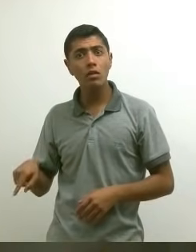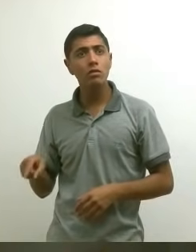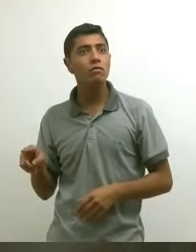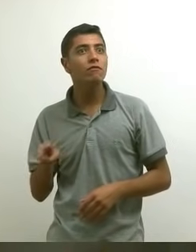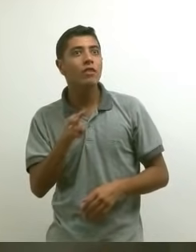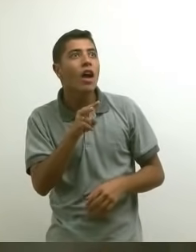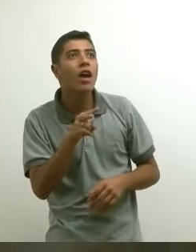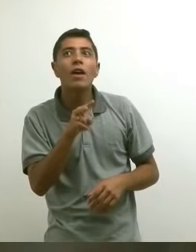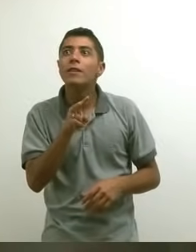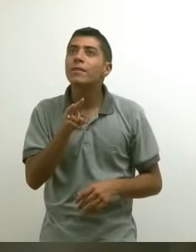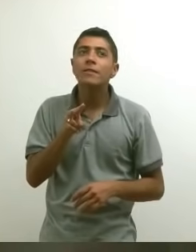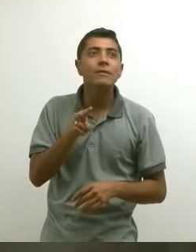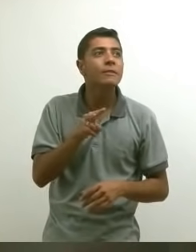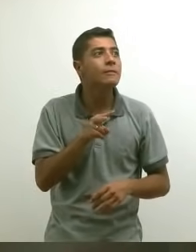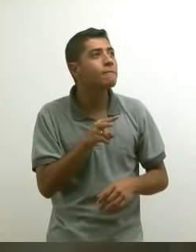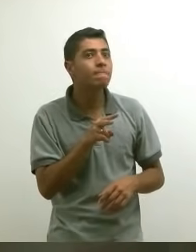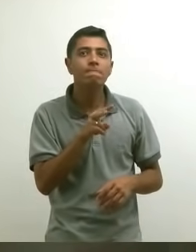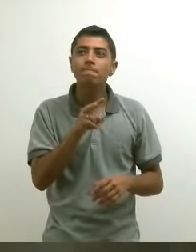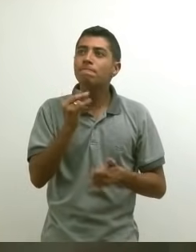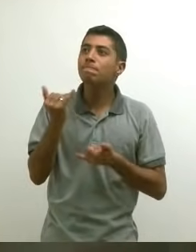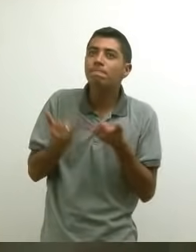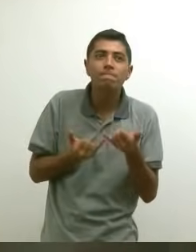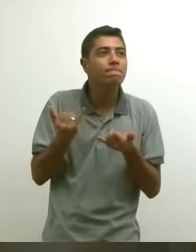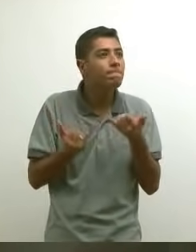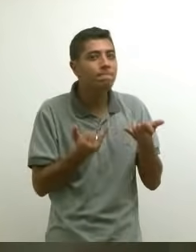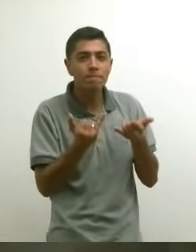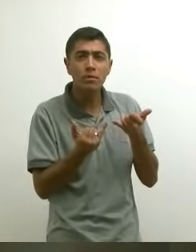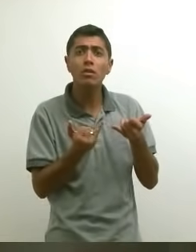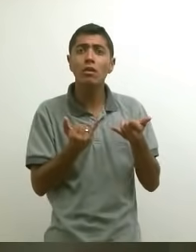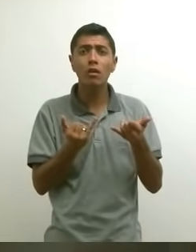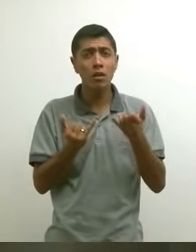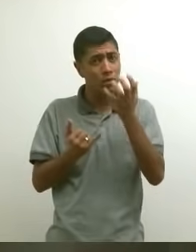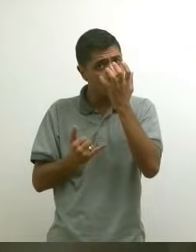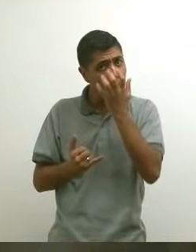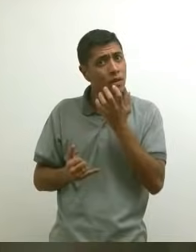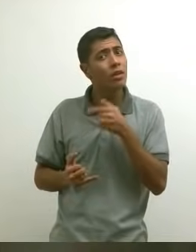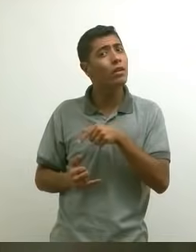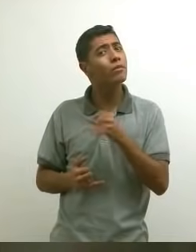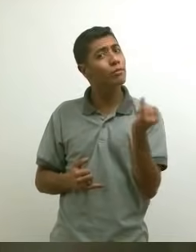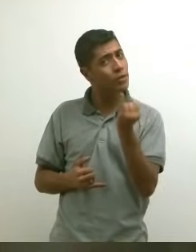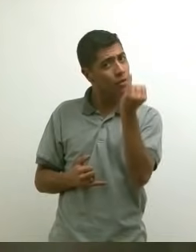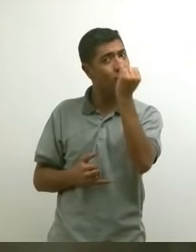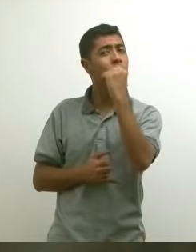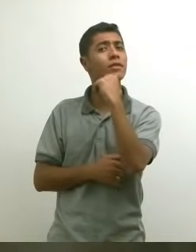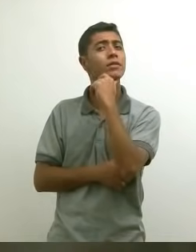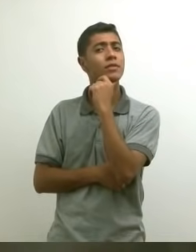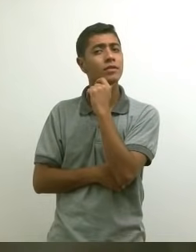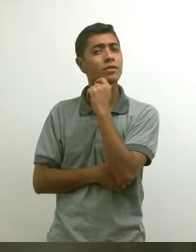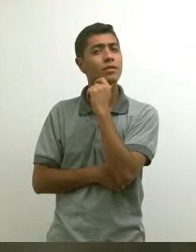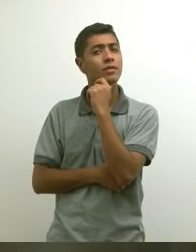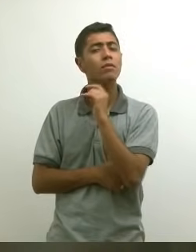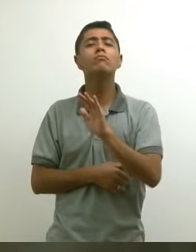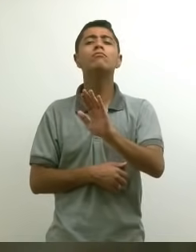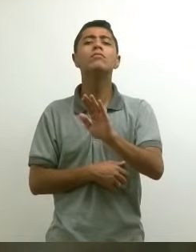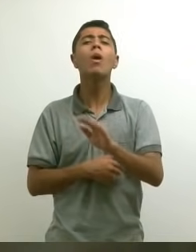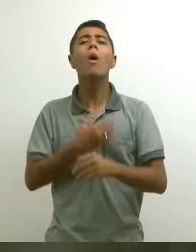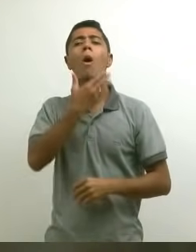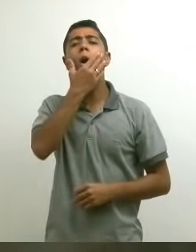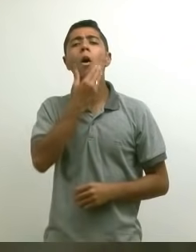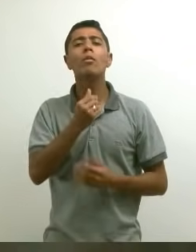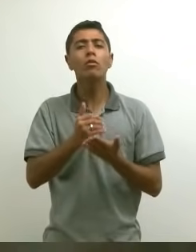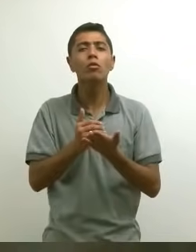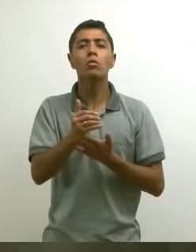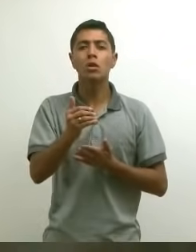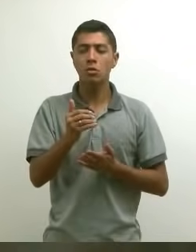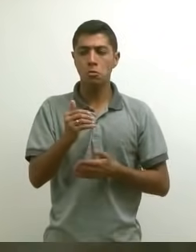ser humano deixa de brincar que ele se acha sério é quando começa a perder sabedoria ele começa a ter uma